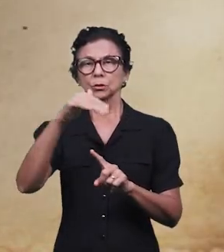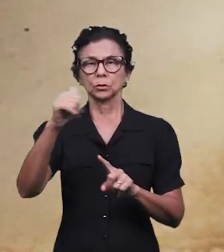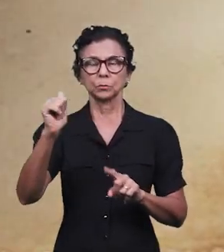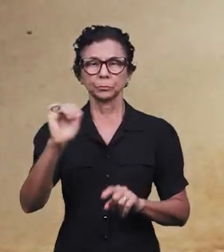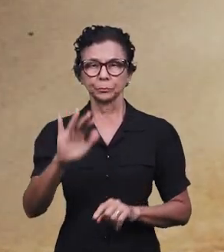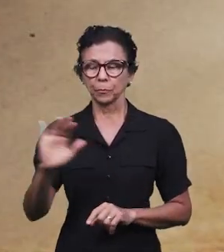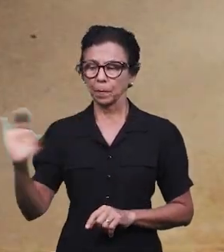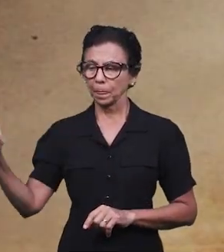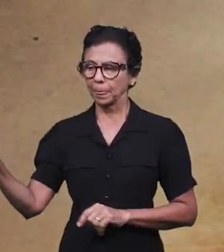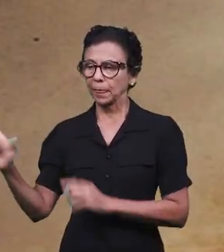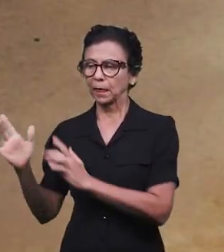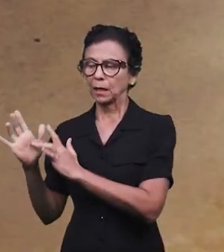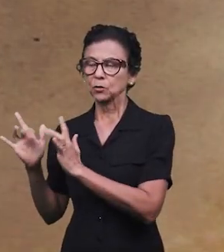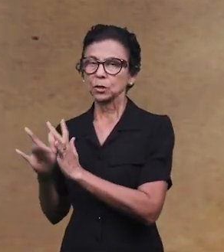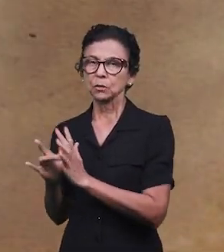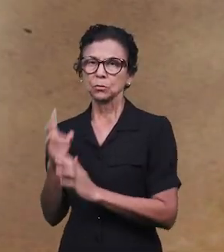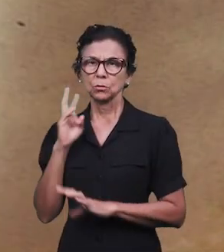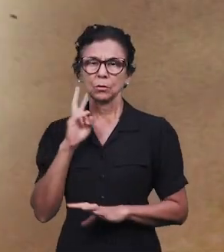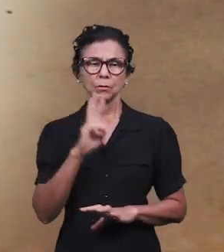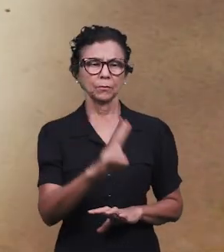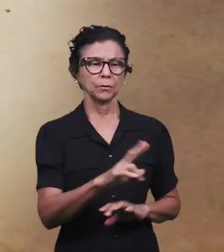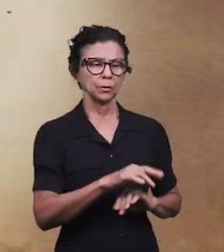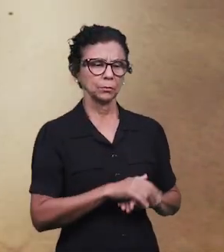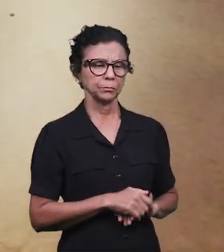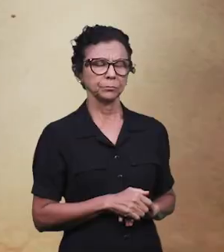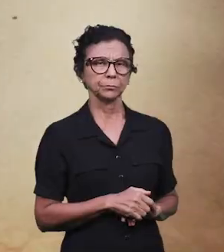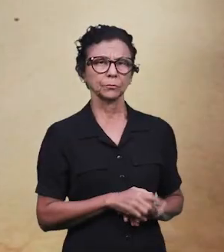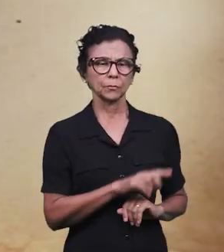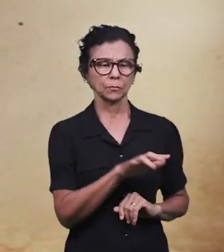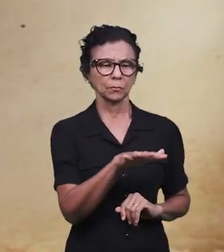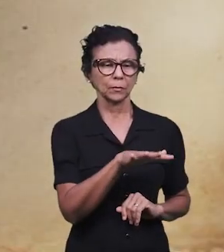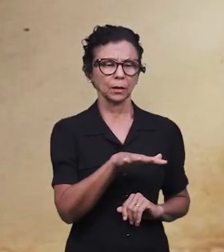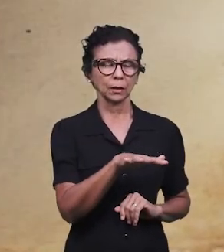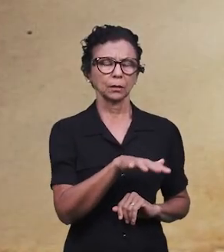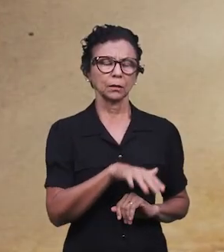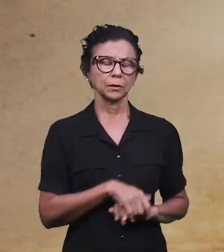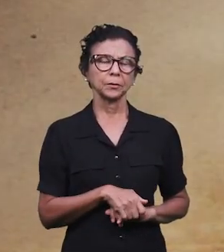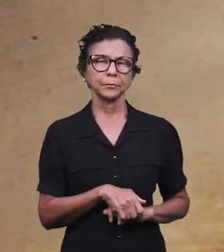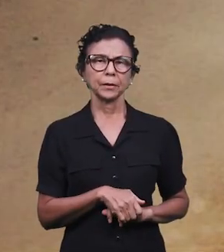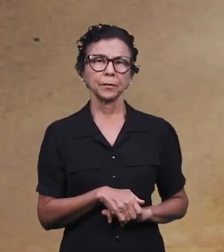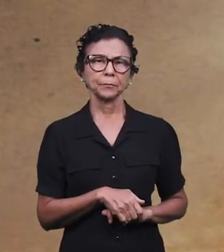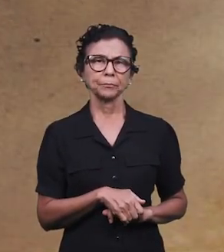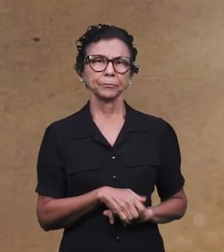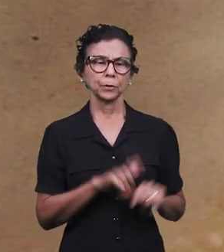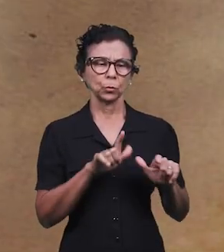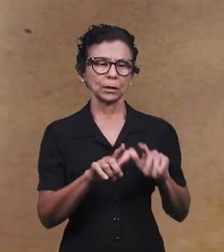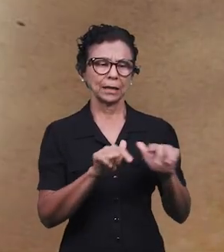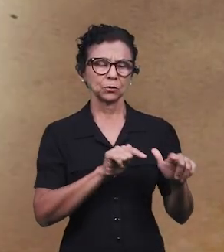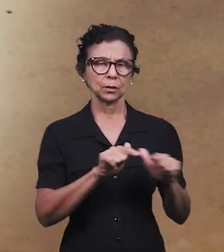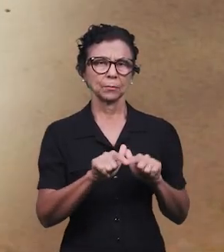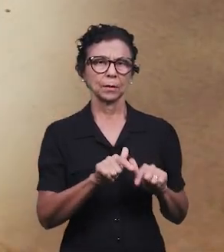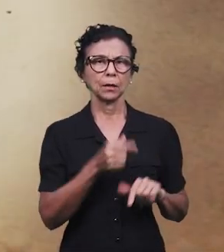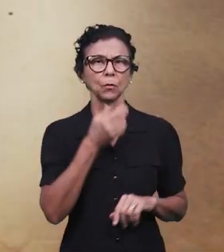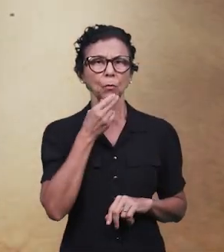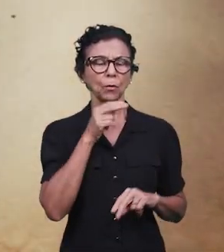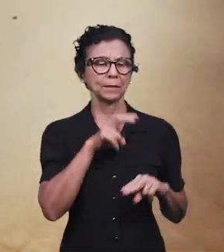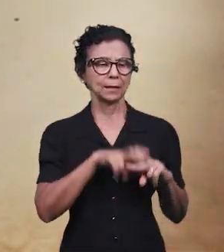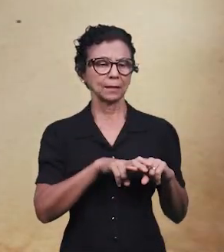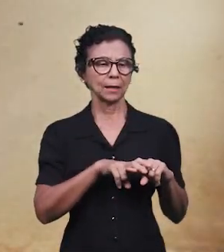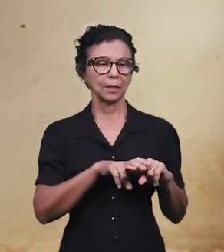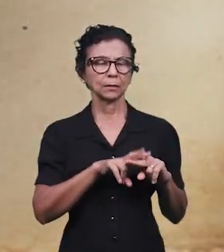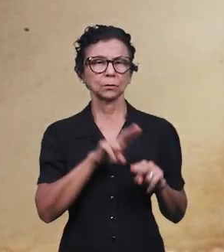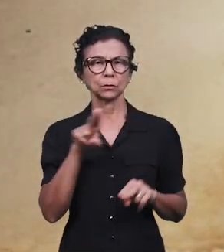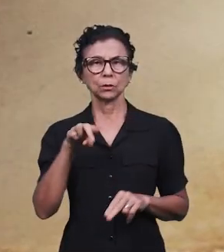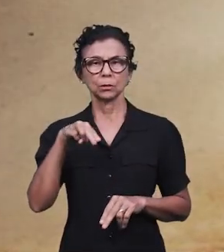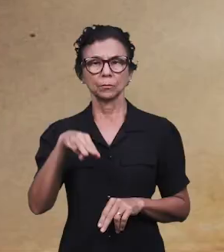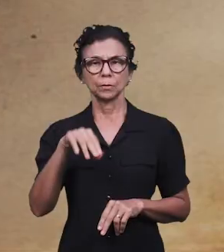dali, viu assentado na recebedoria, ou na alfândega, um homem chamado Mateus,